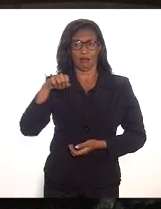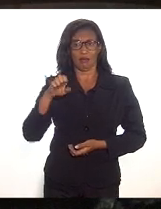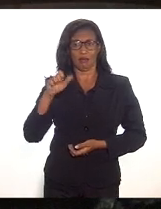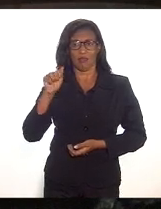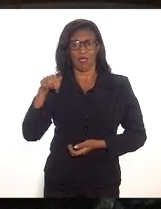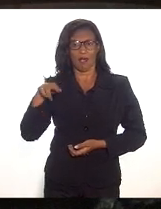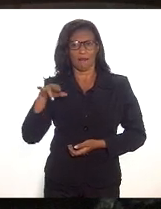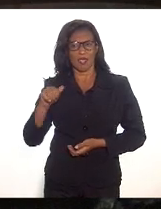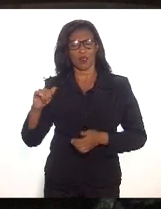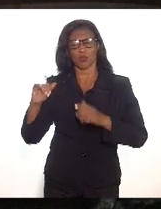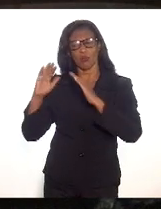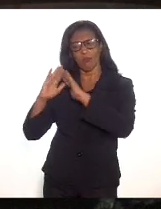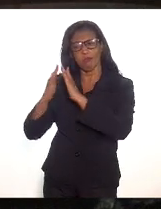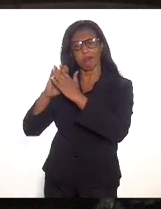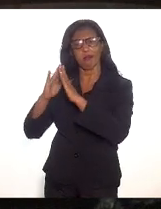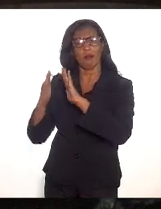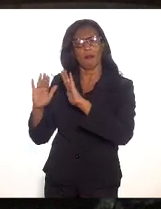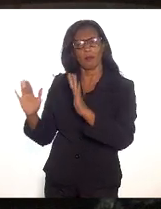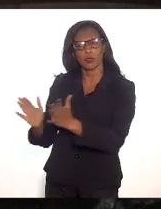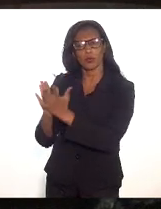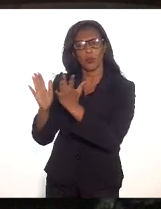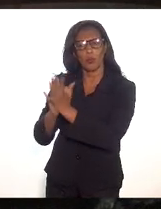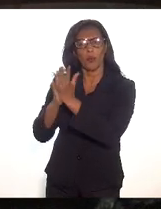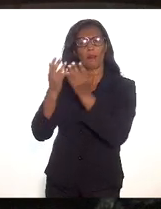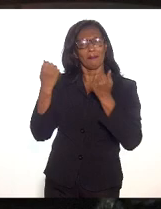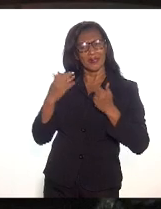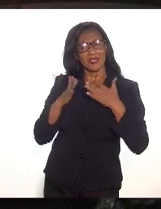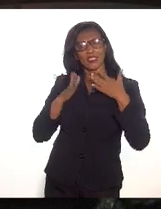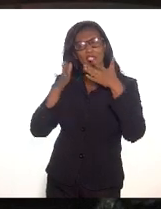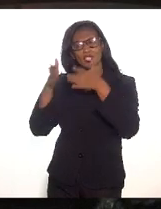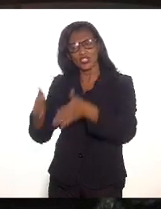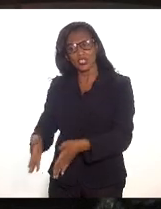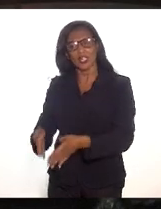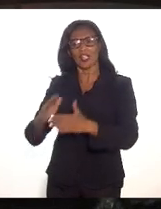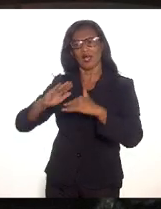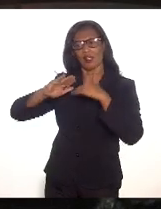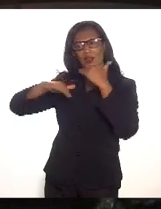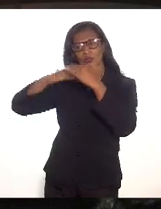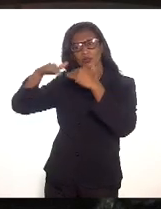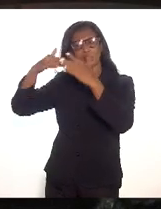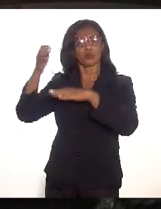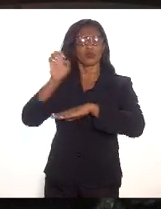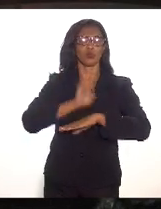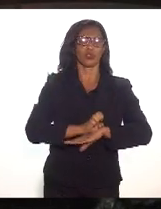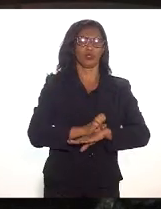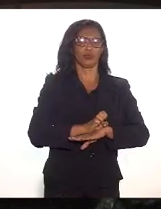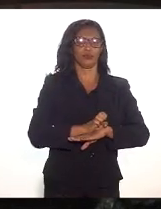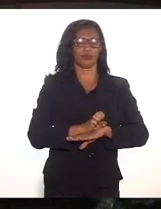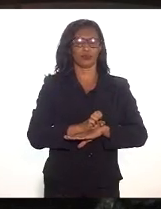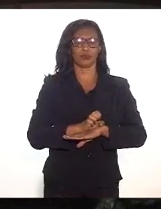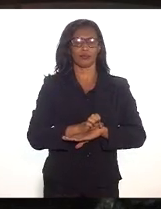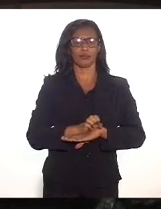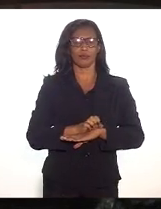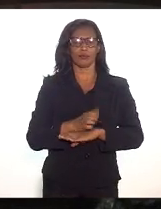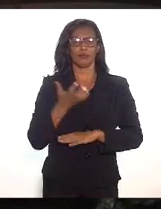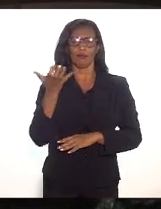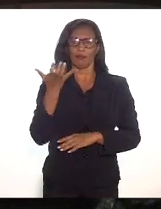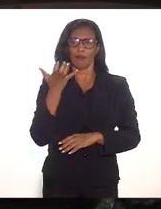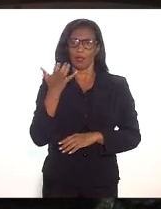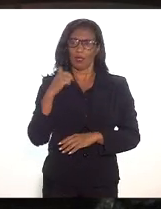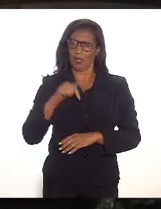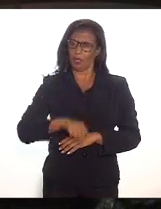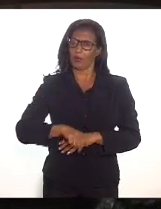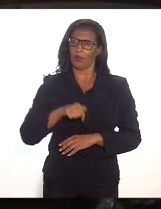nossas periferias, ela precisa chegar e precisa chegar pelo desenvolvimento do Estado. Quero aqui que